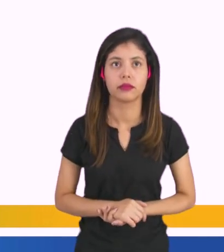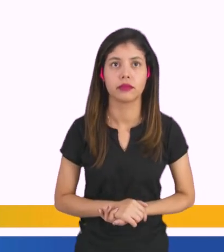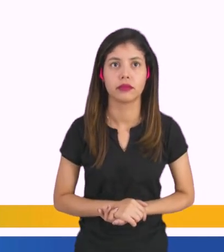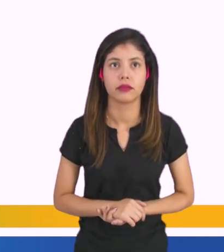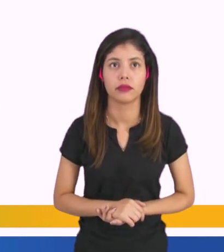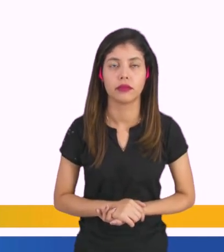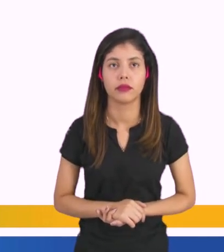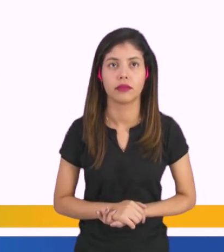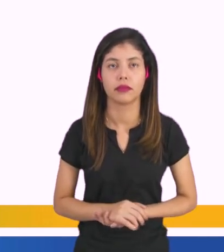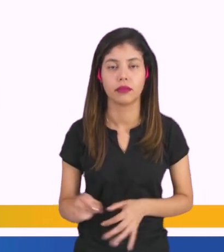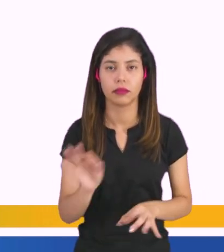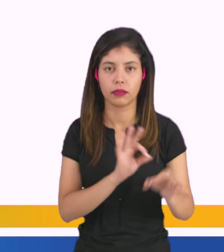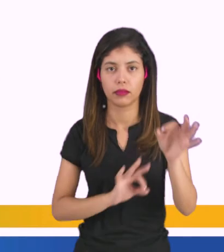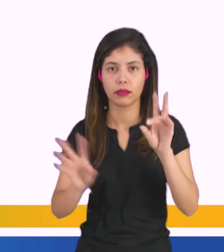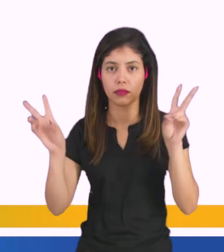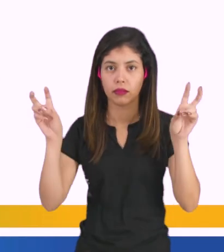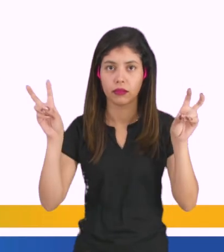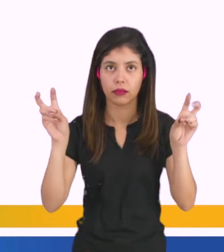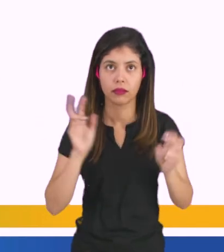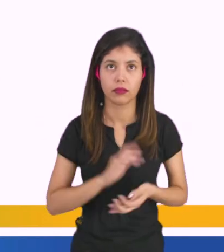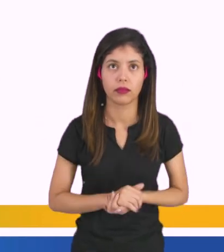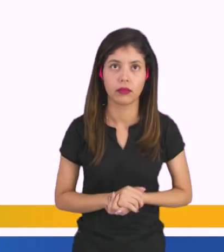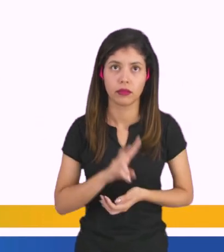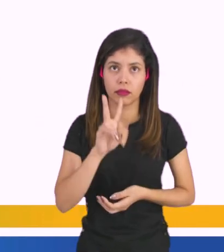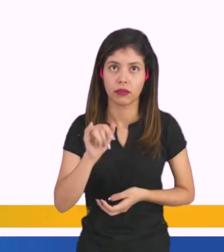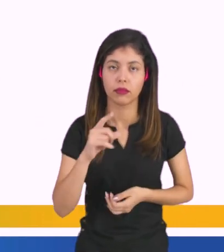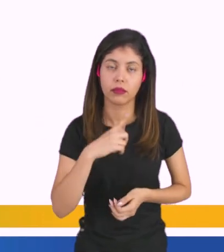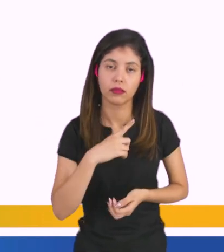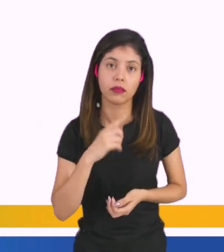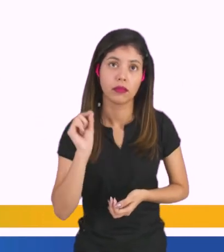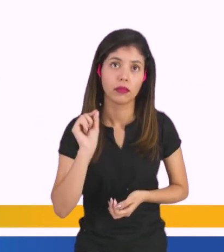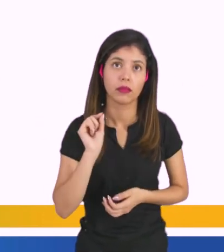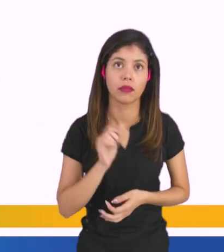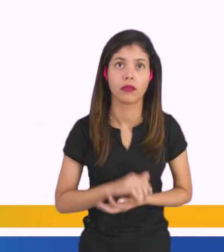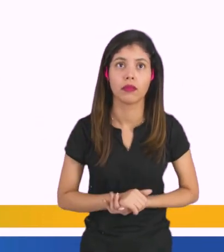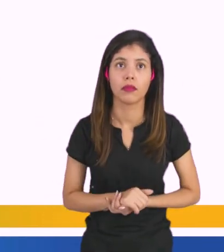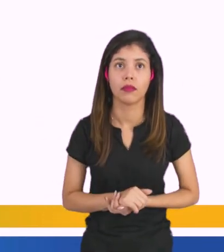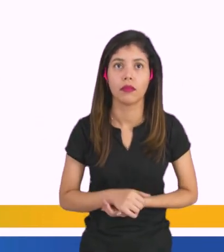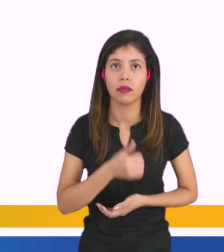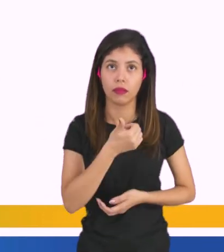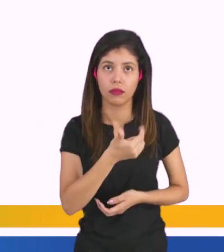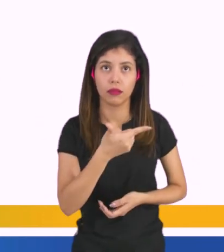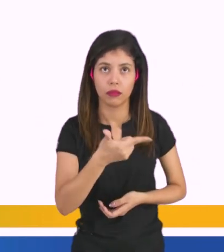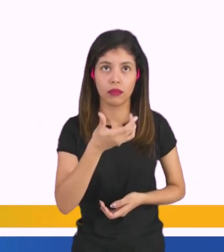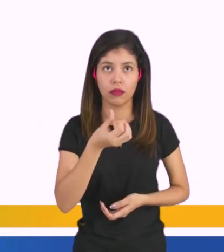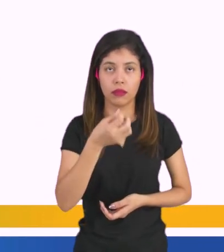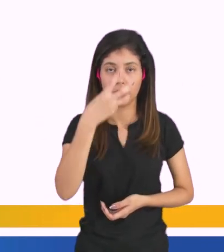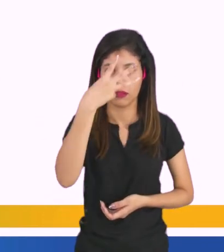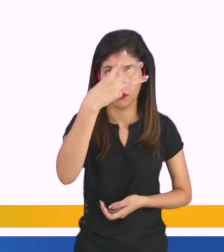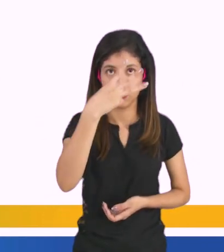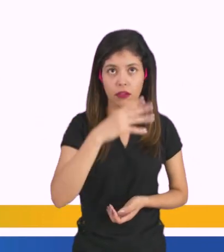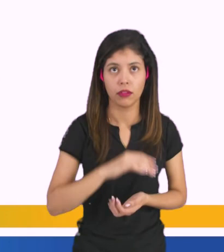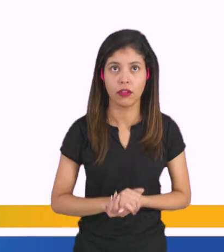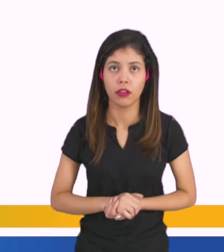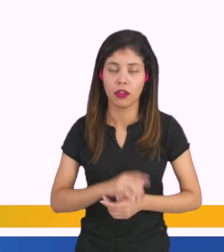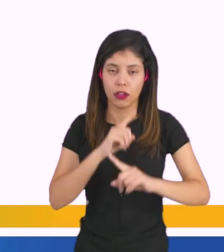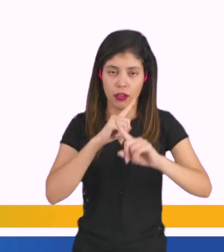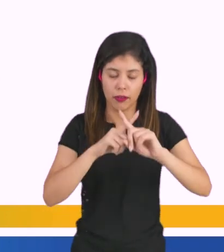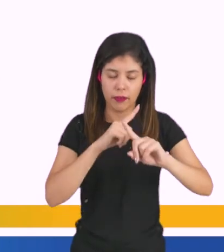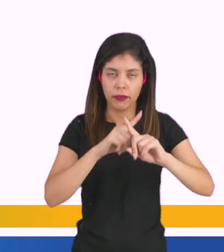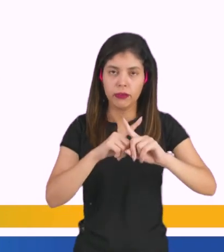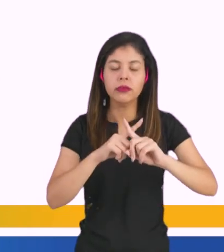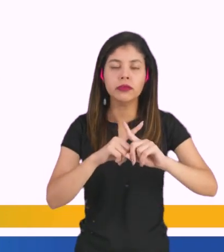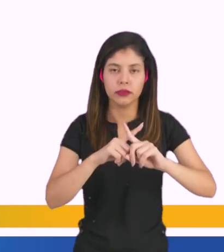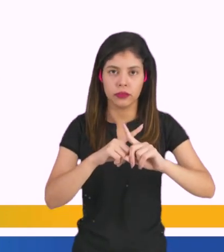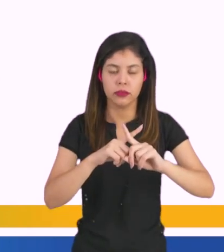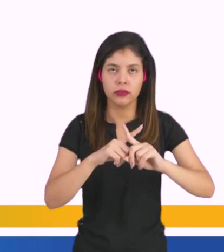aí, organizando esse termo, nós vamos ter a seguinte situação. 26 elevado ao cubo. Então